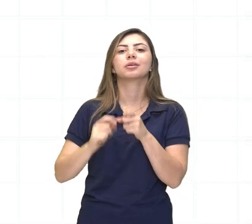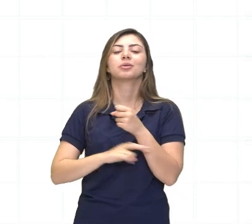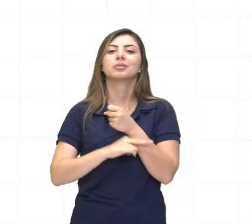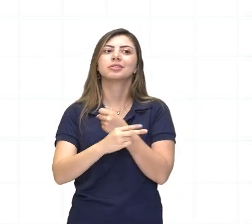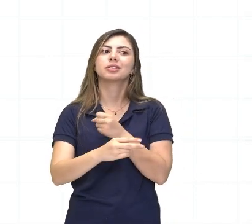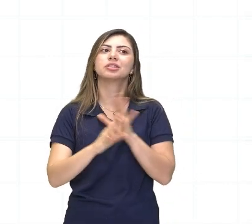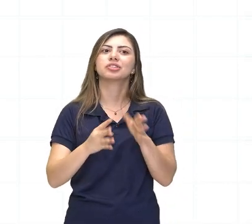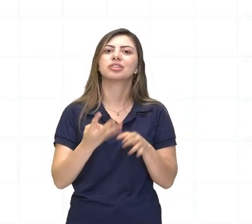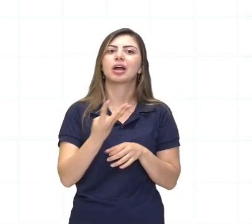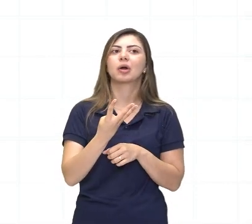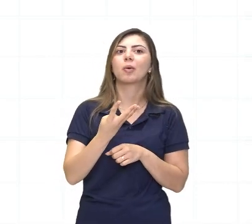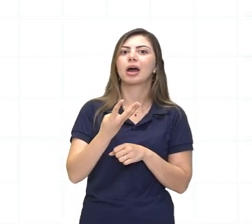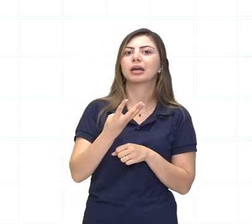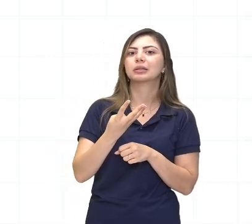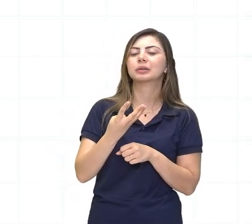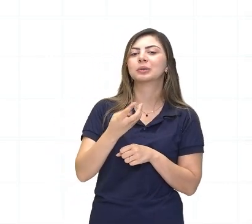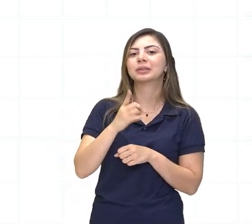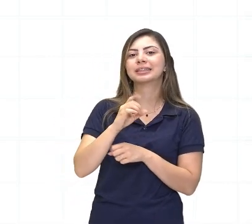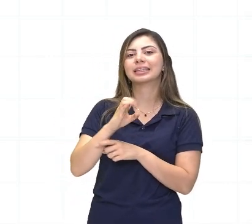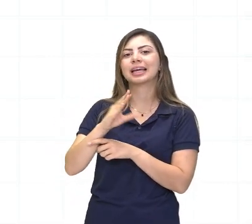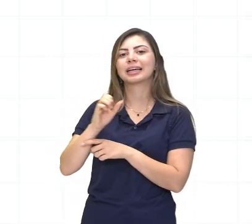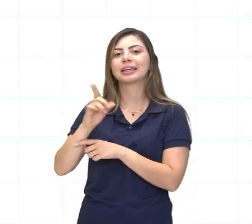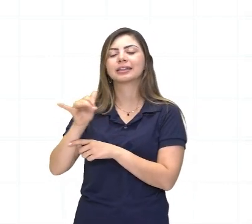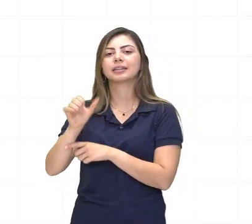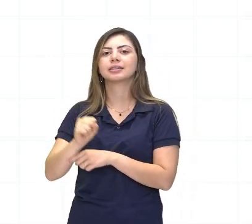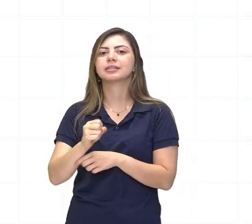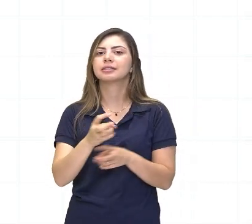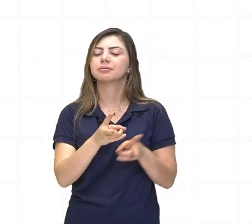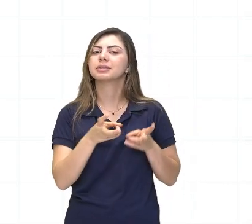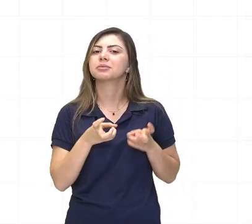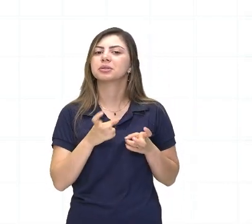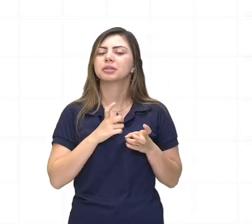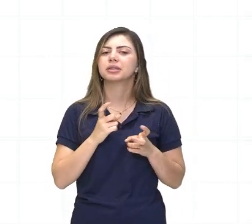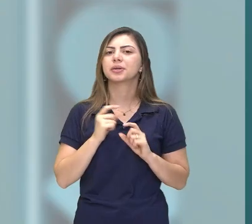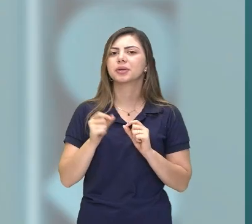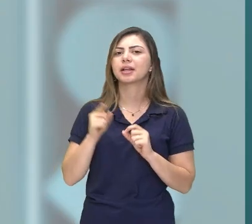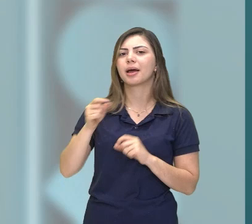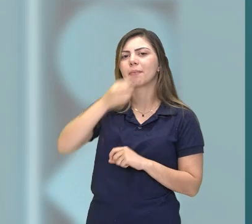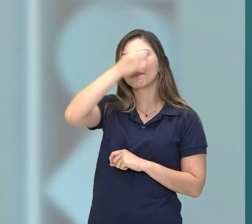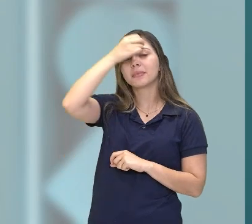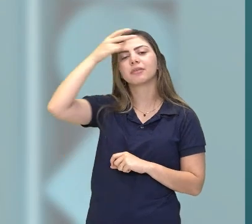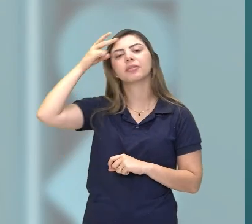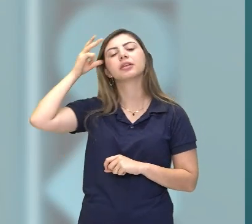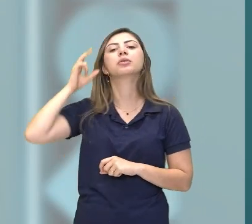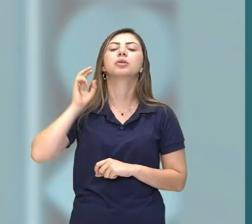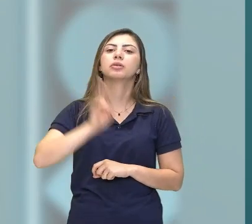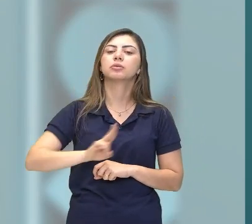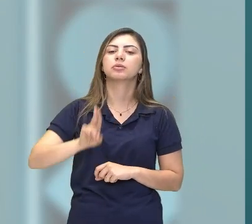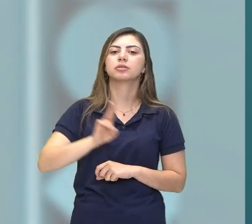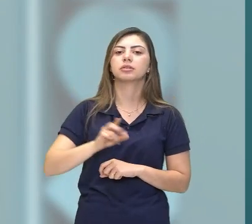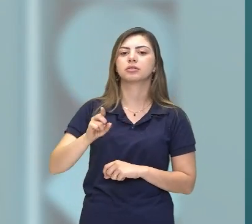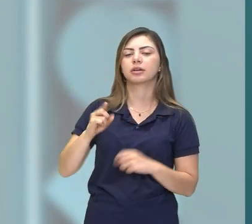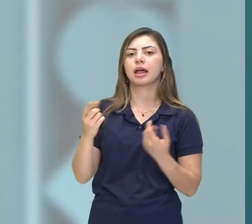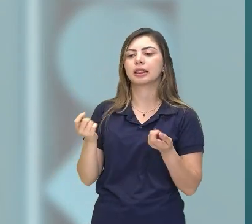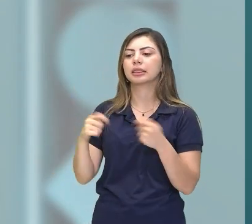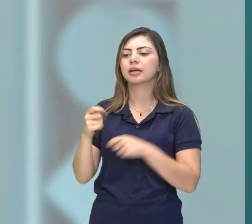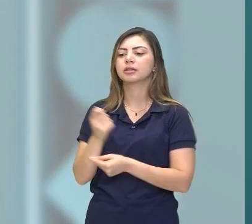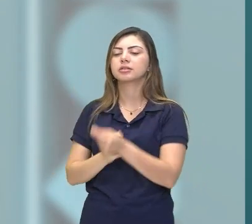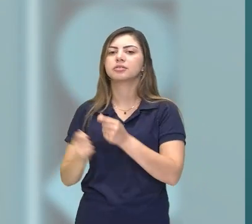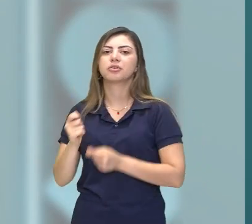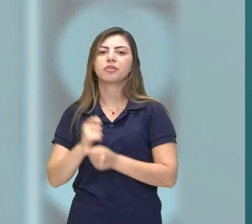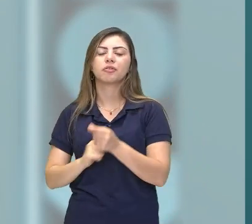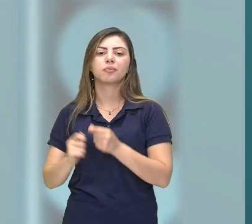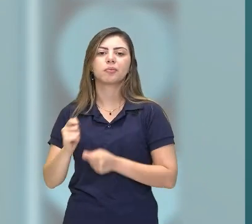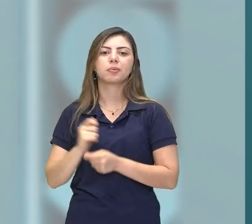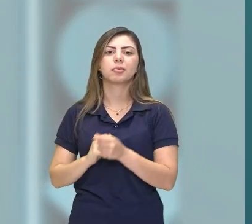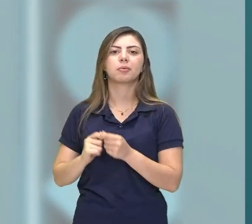décadas. Então a gente tem aqui essa faceta, uma prefeitura usando esse desenvolvimento econômico que tem a ver com